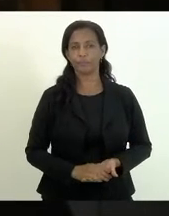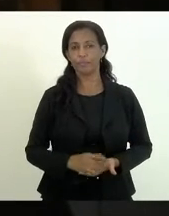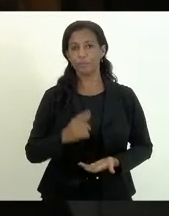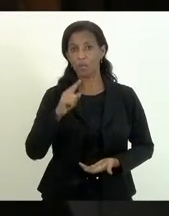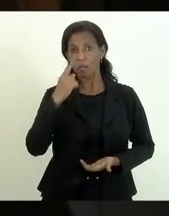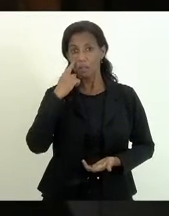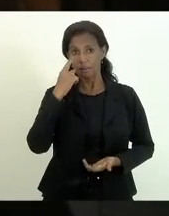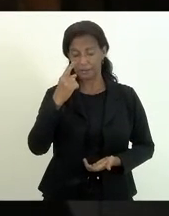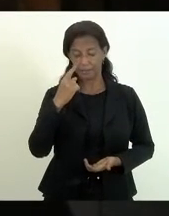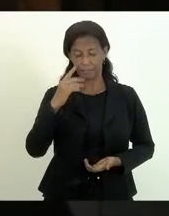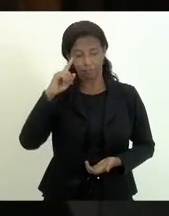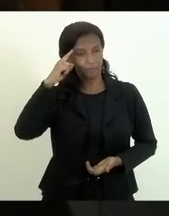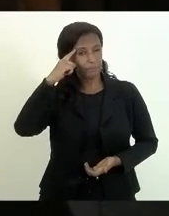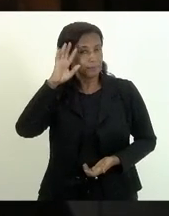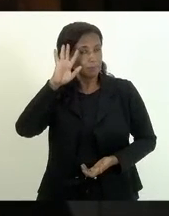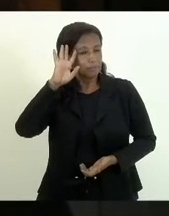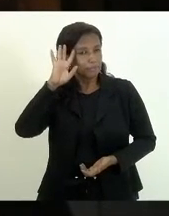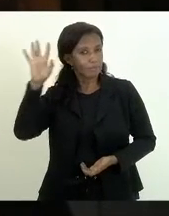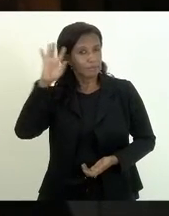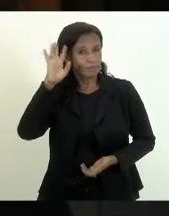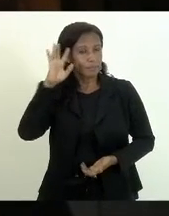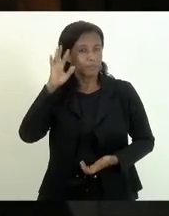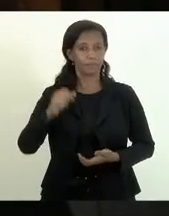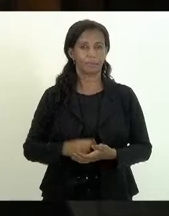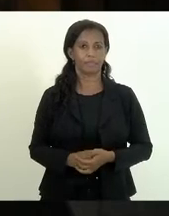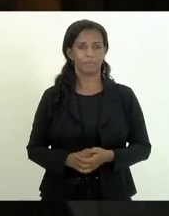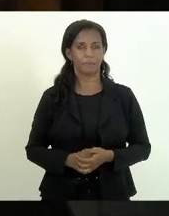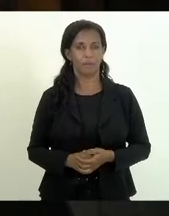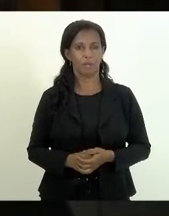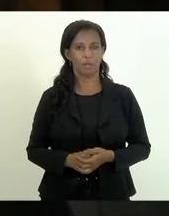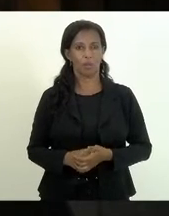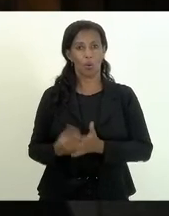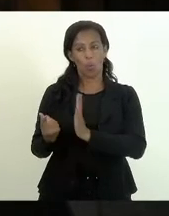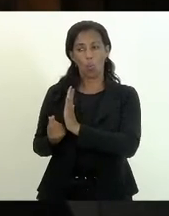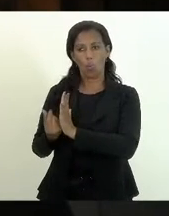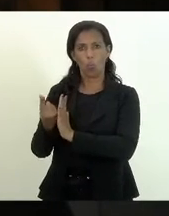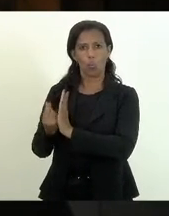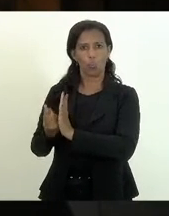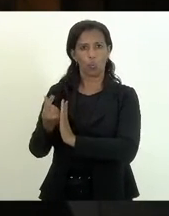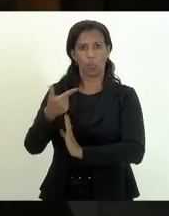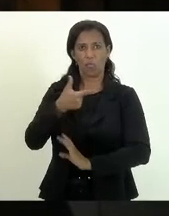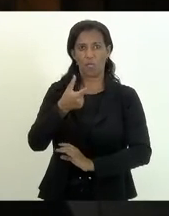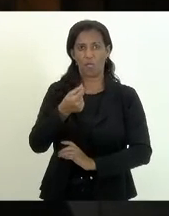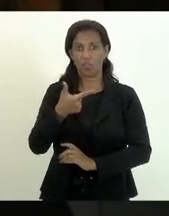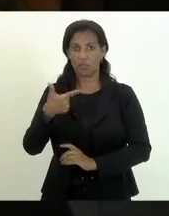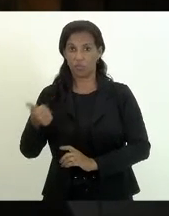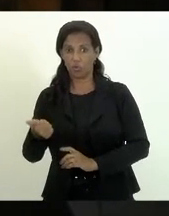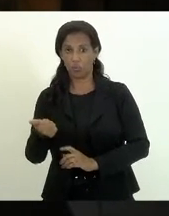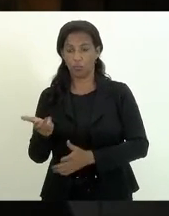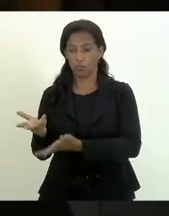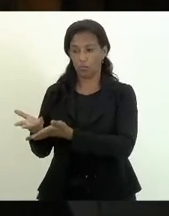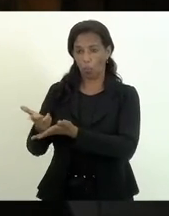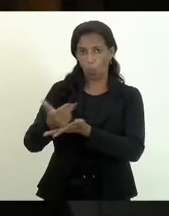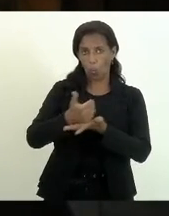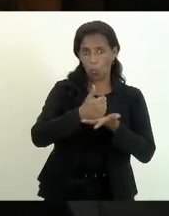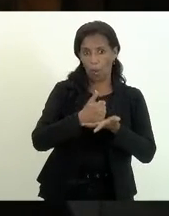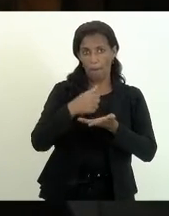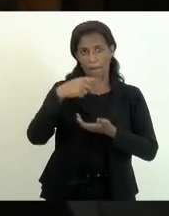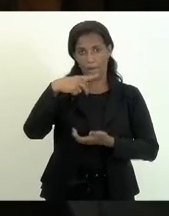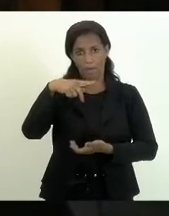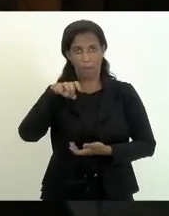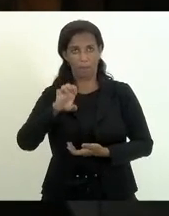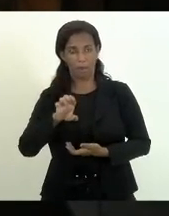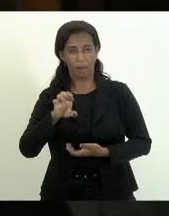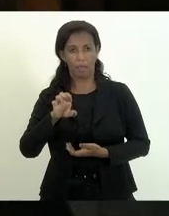passou a ter a dimensão a previsão no orçamento de 2021 de arrecadação de royalties pé